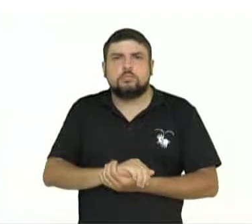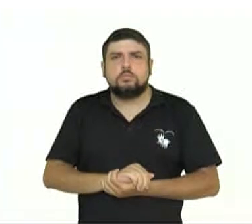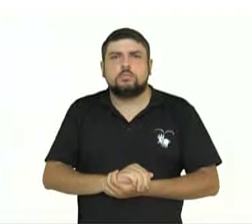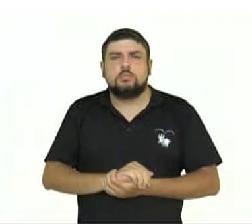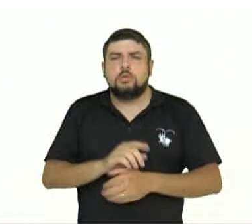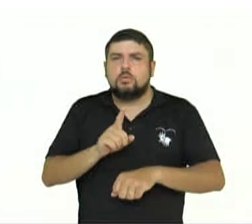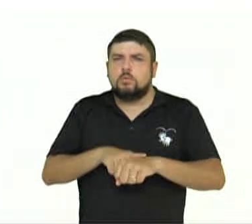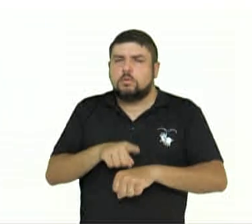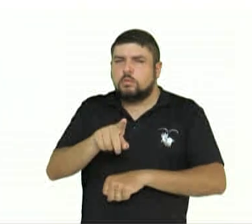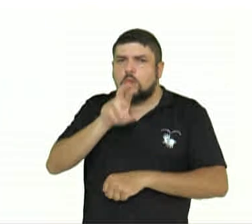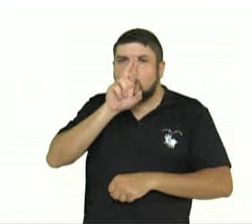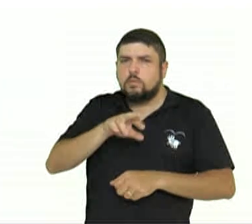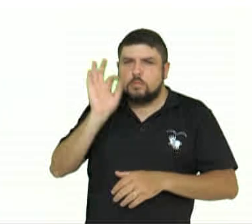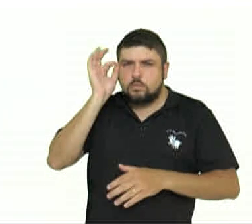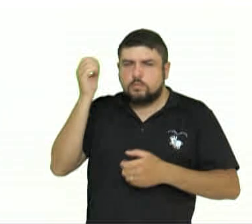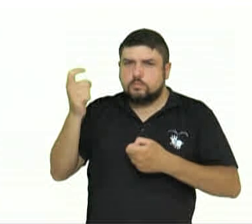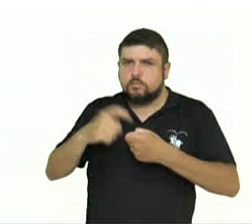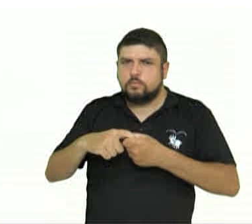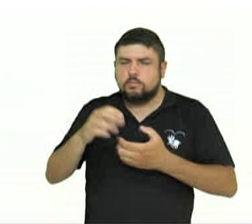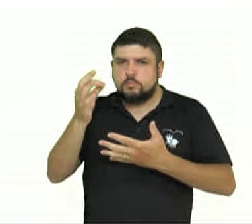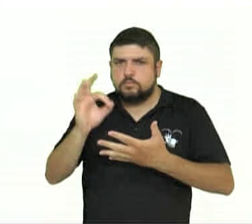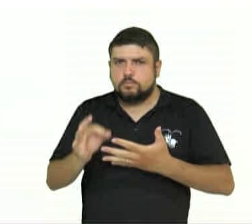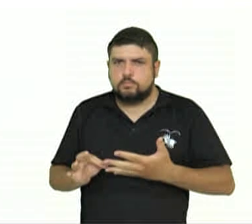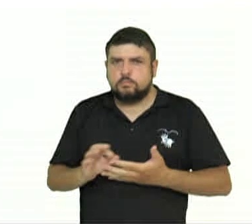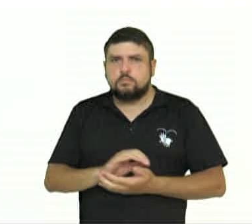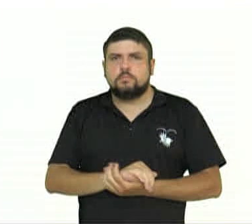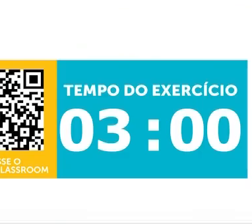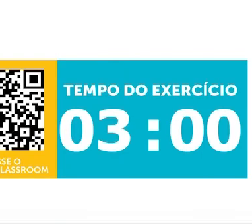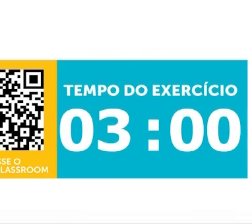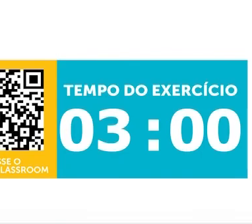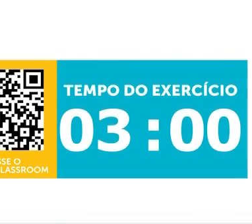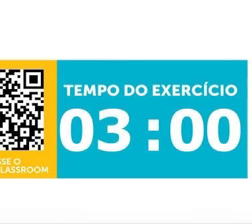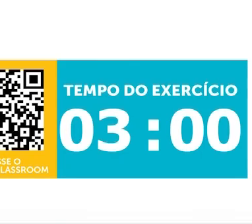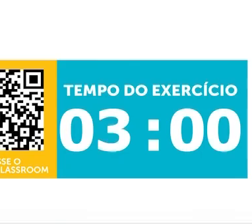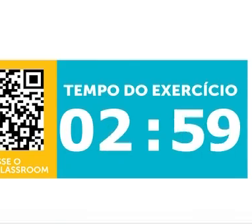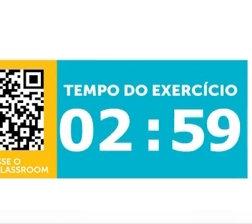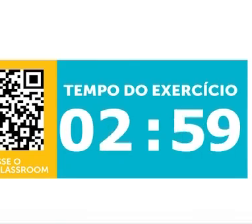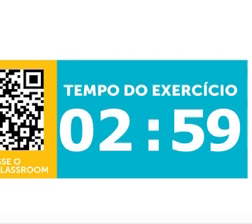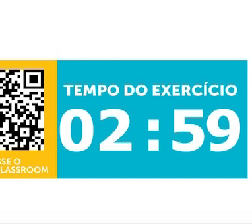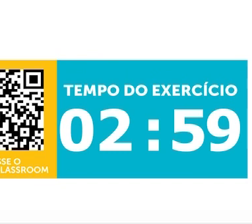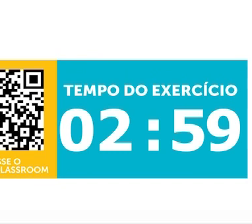Um tempo para você responder e já voltamos com a resposta.